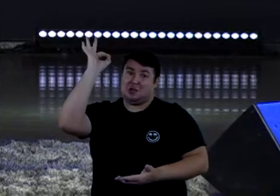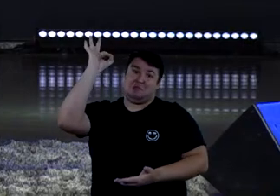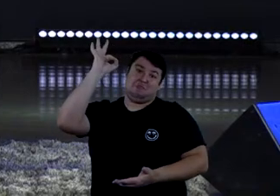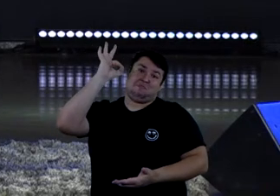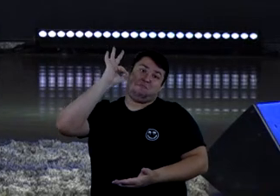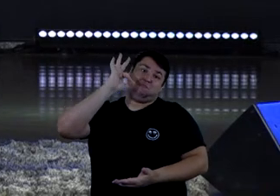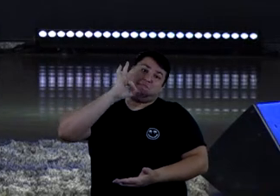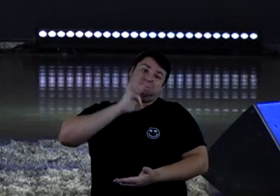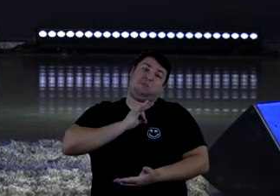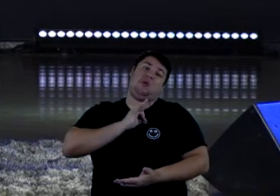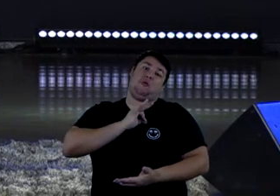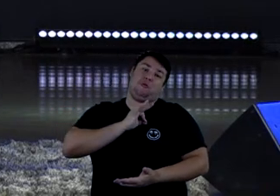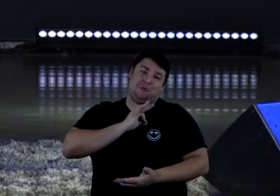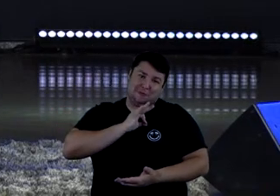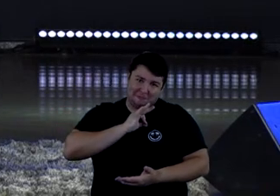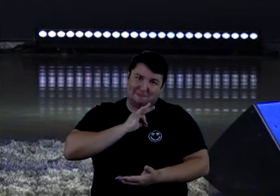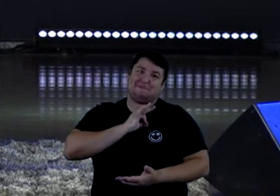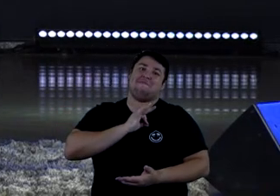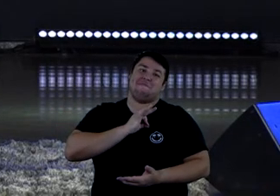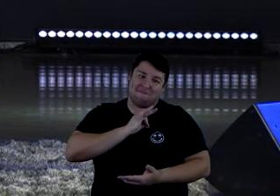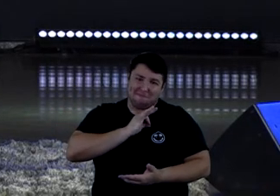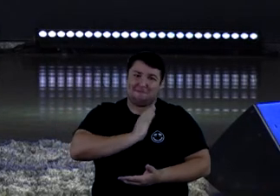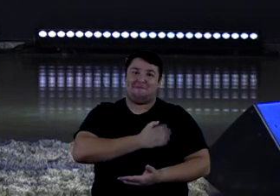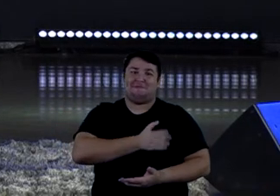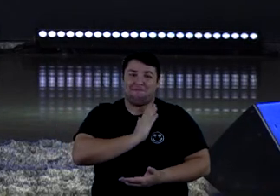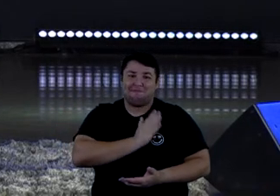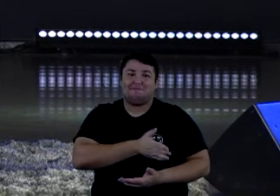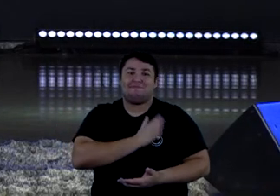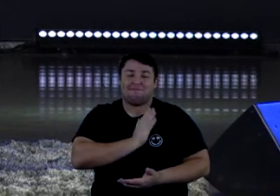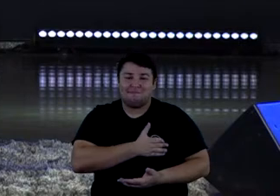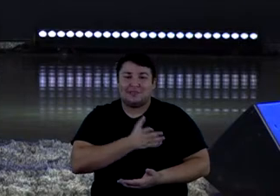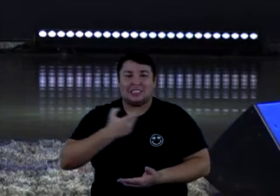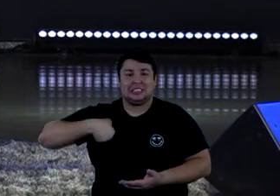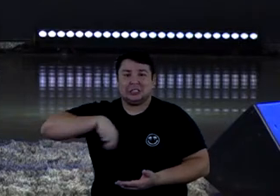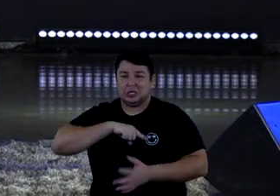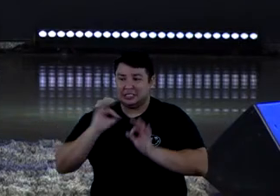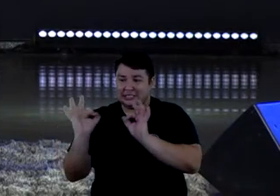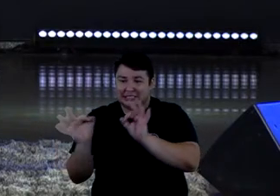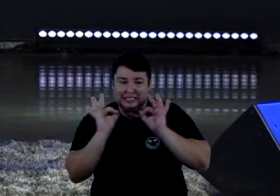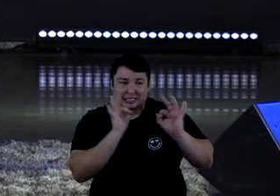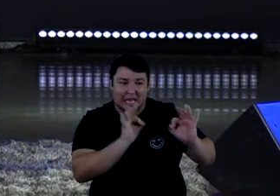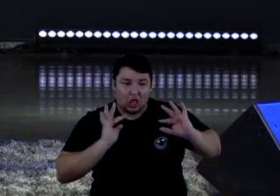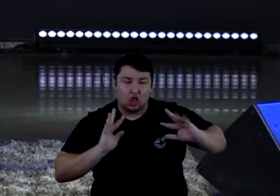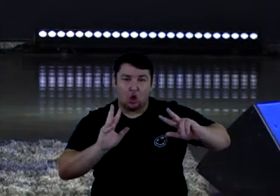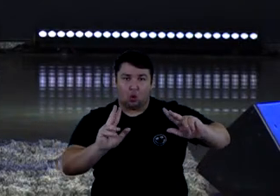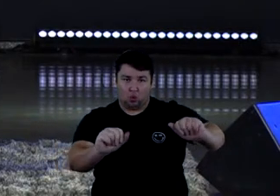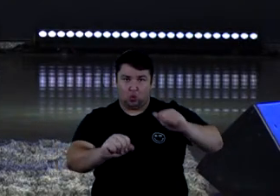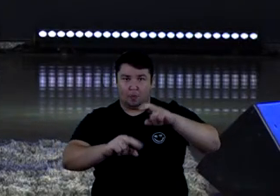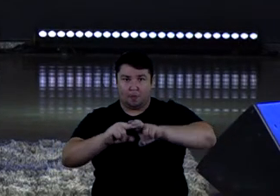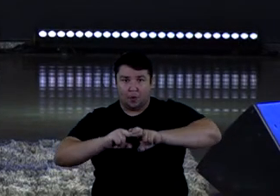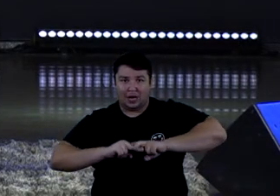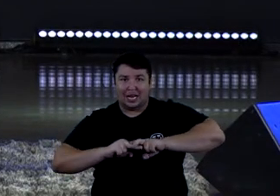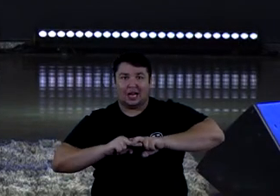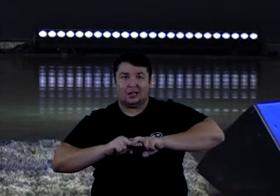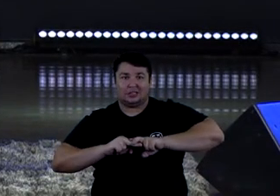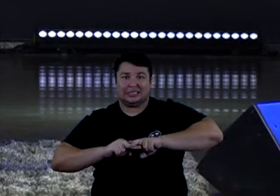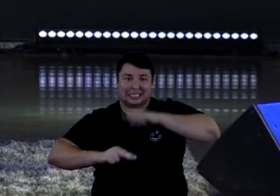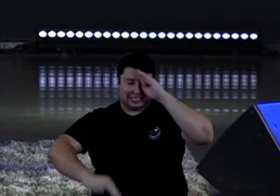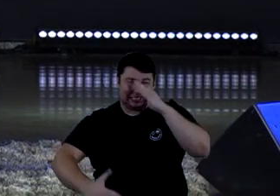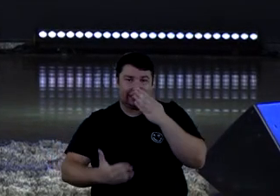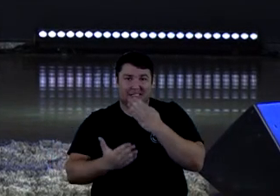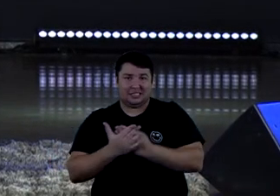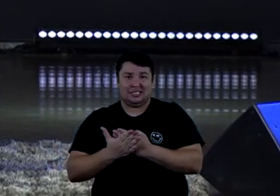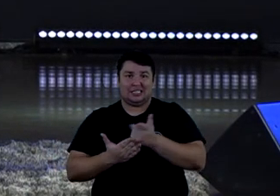tábuas de pedra, mas em corações humanos. Estamos certos disso tudo, por causa da grande confiança